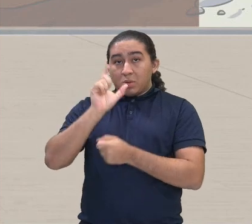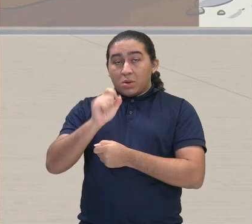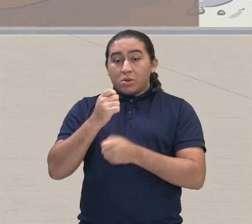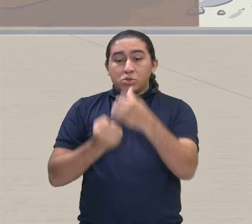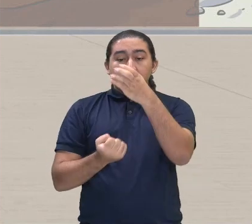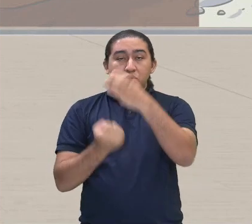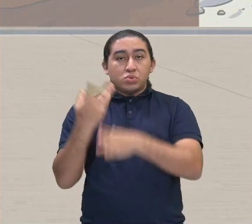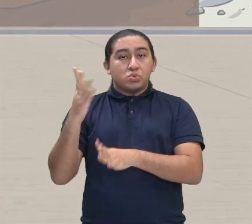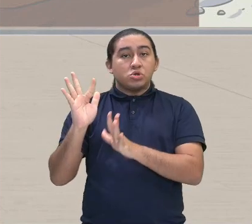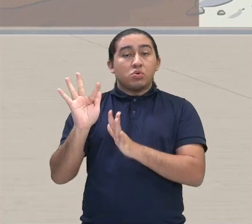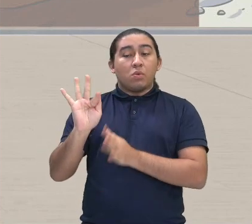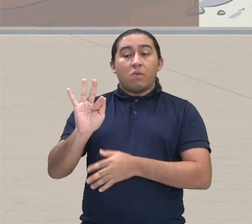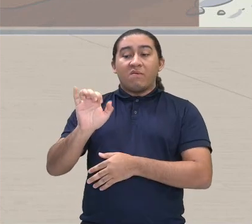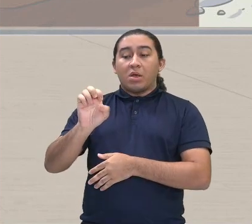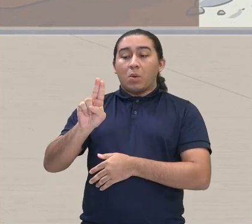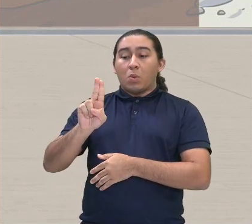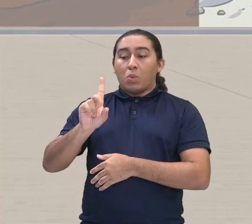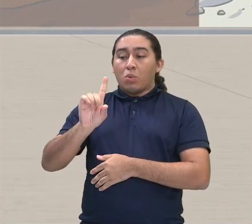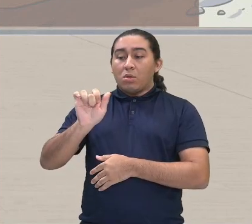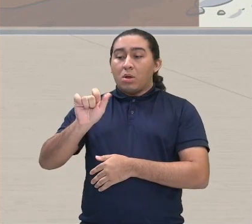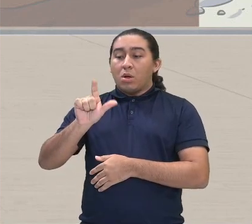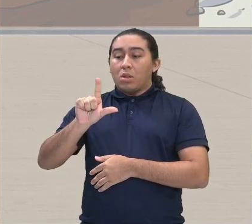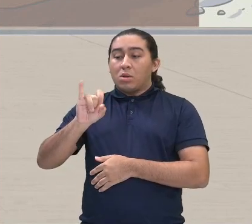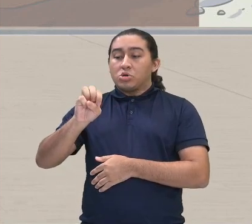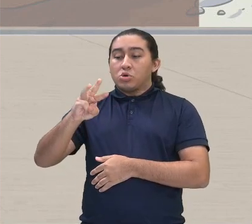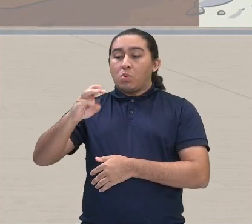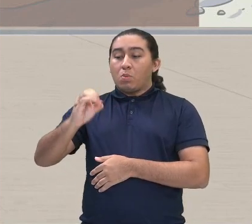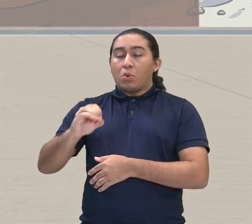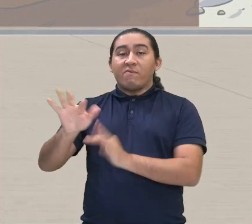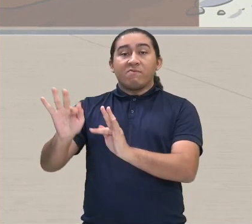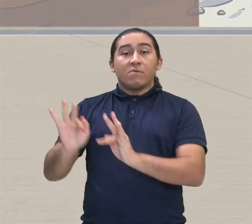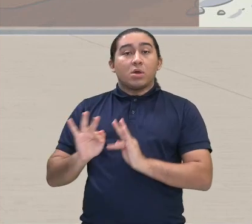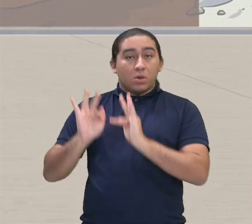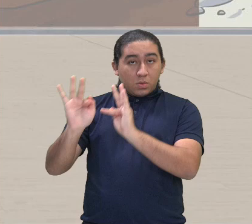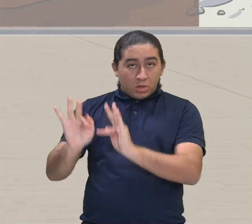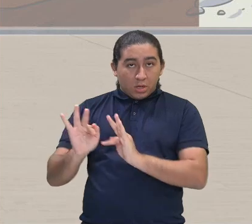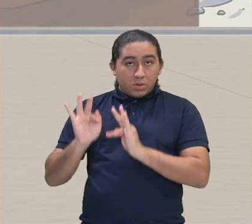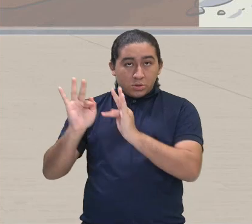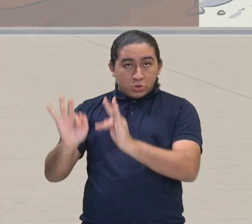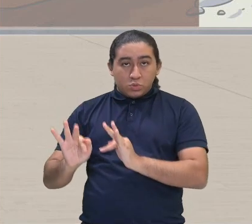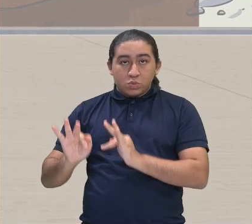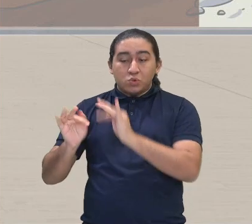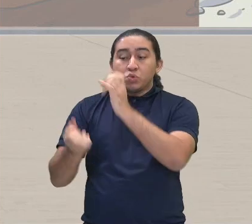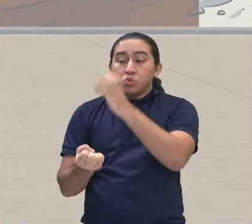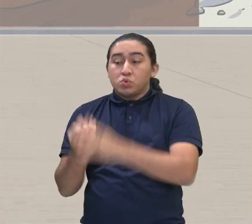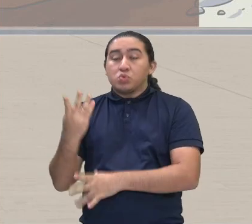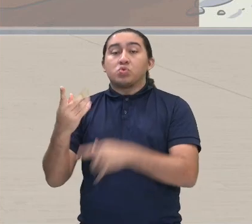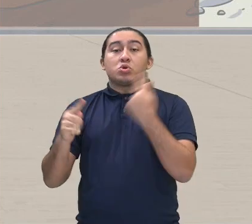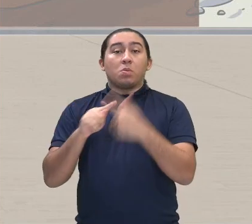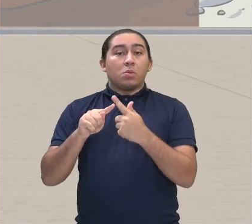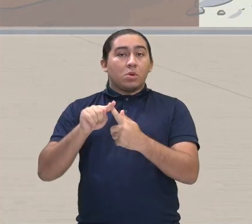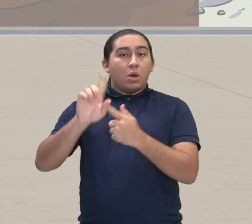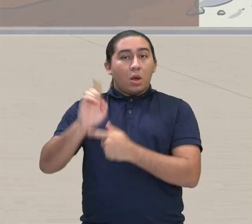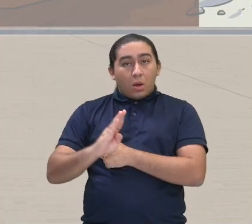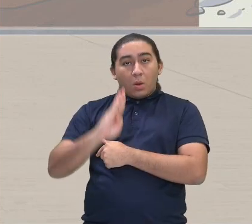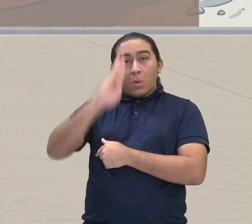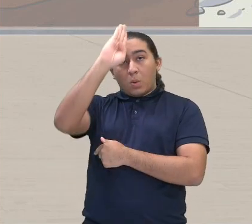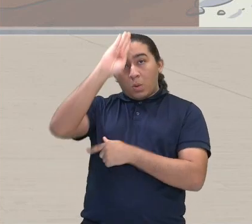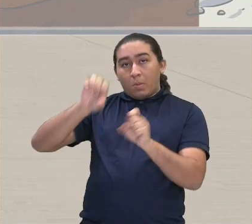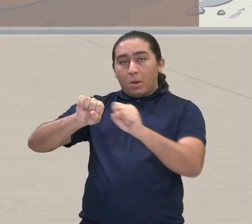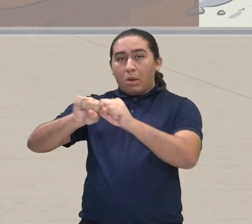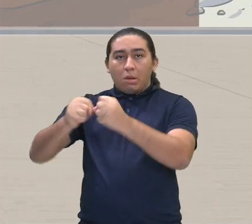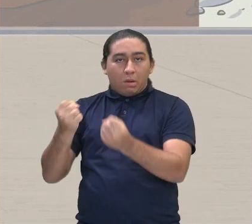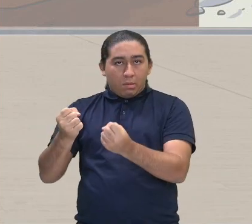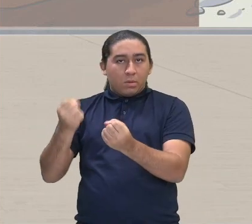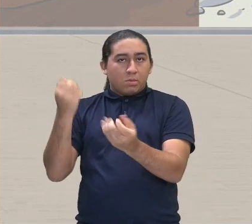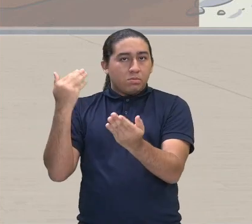origem do feudalismo, tá? Então, a origem do feudalismo está diretamente associada à queda